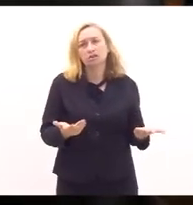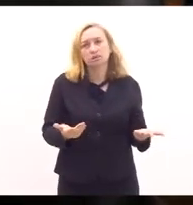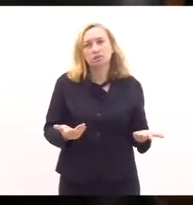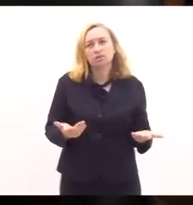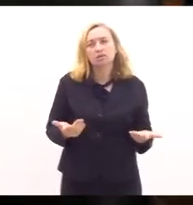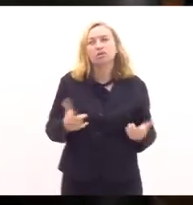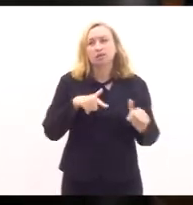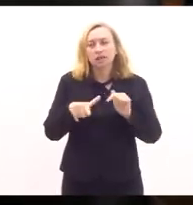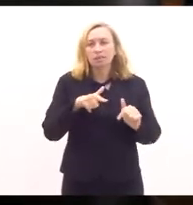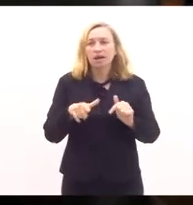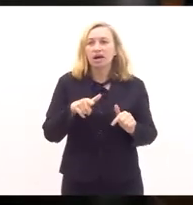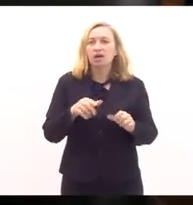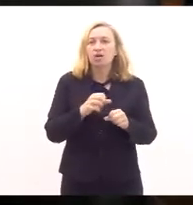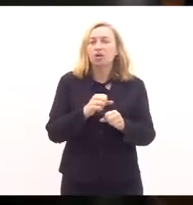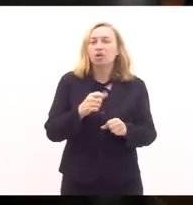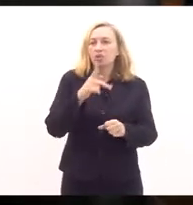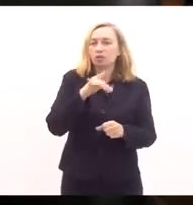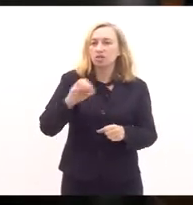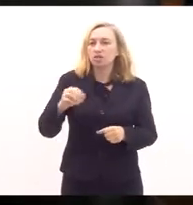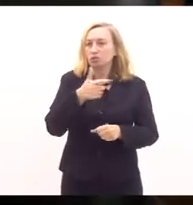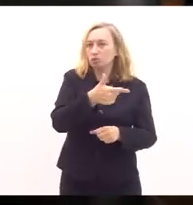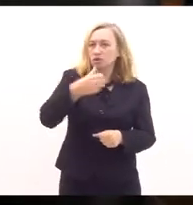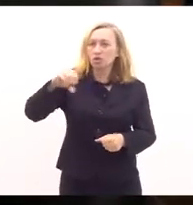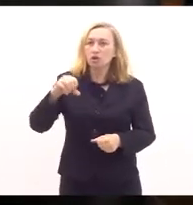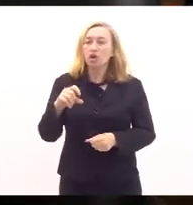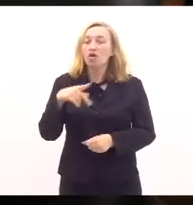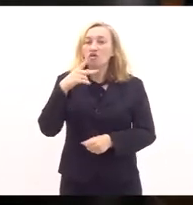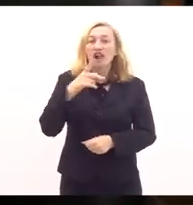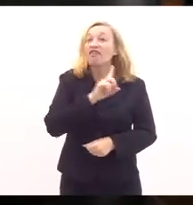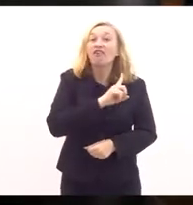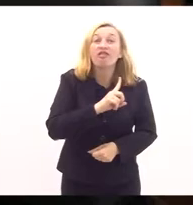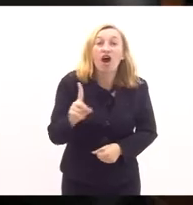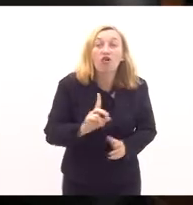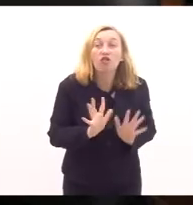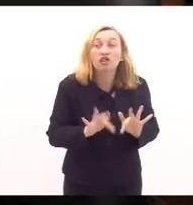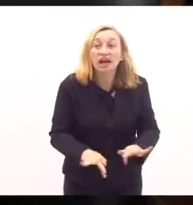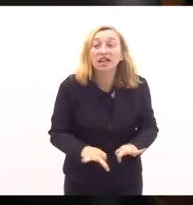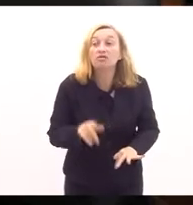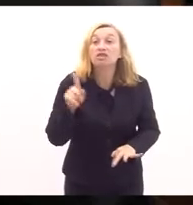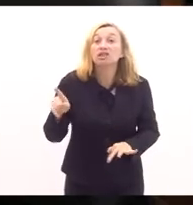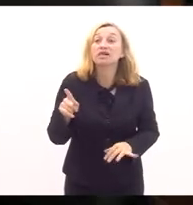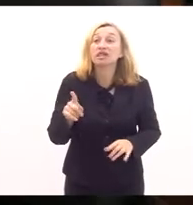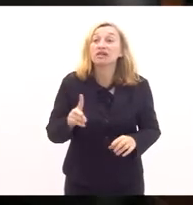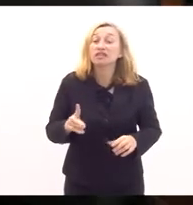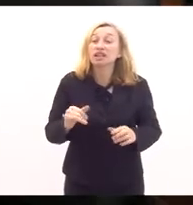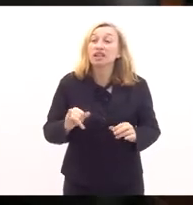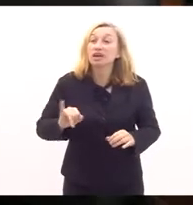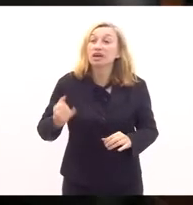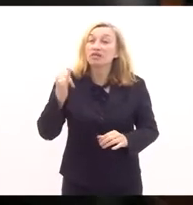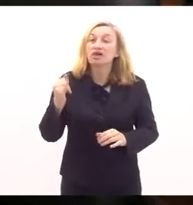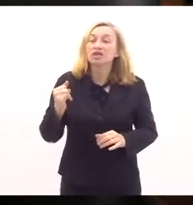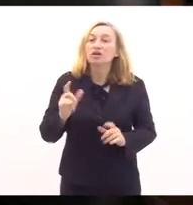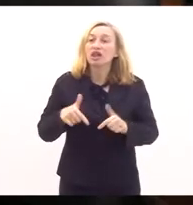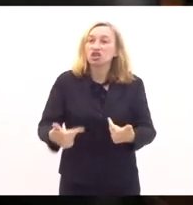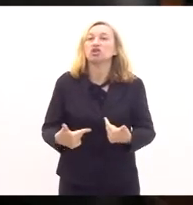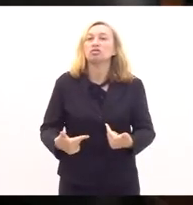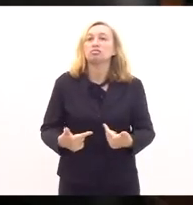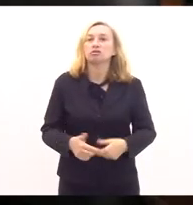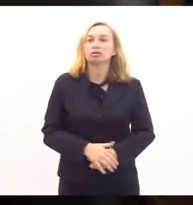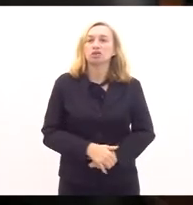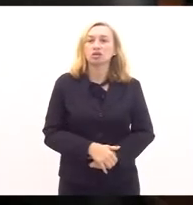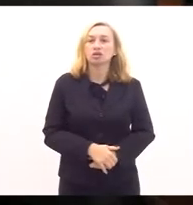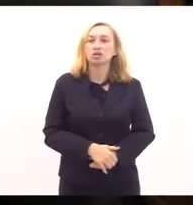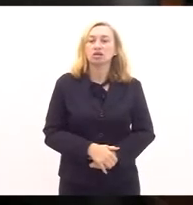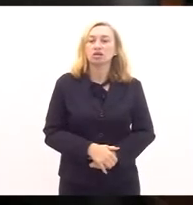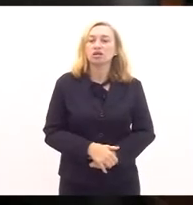trabalhar com o PIS 2019. E eu falei, não vou fechar, você vai ter que aplicar a inflação. E